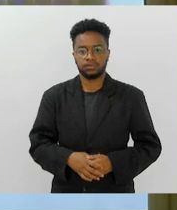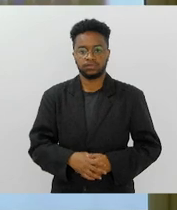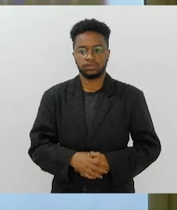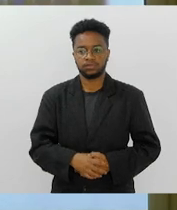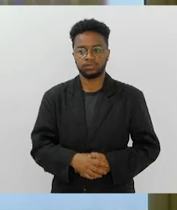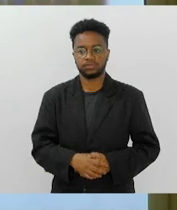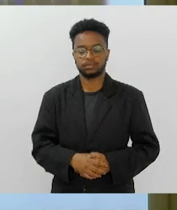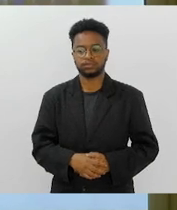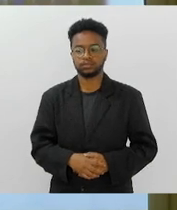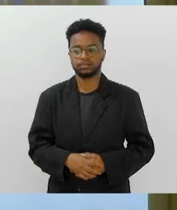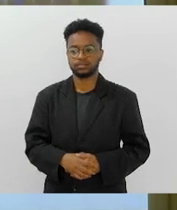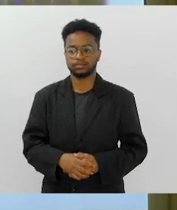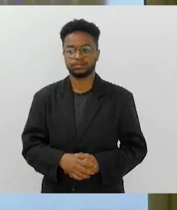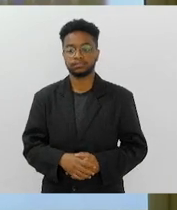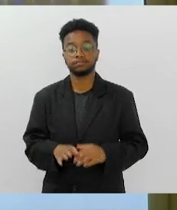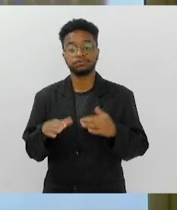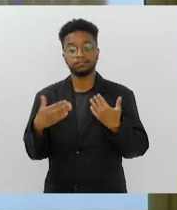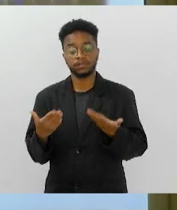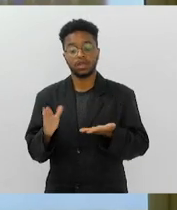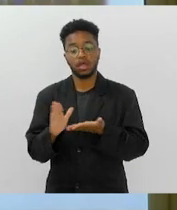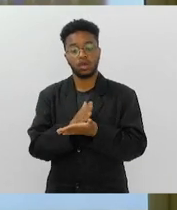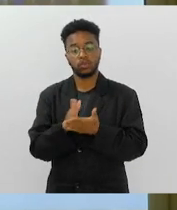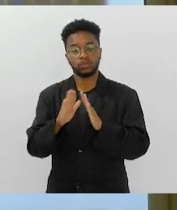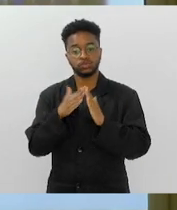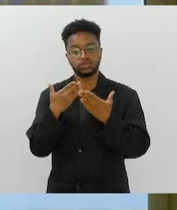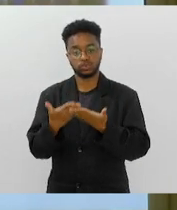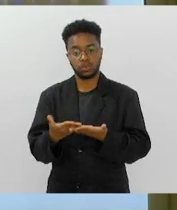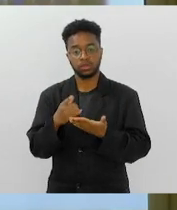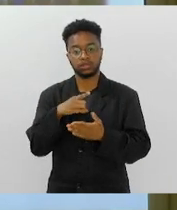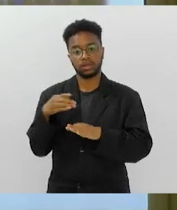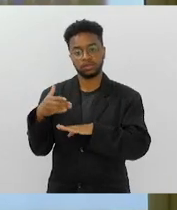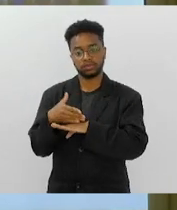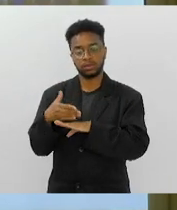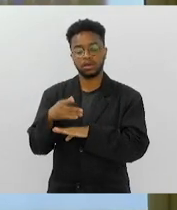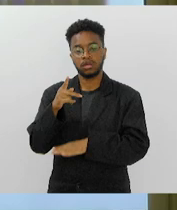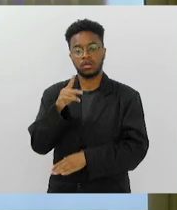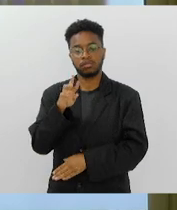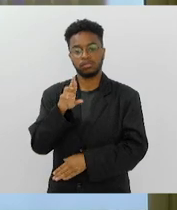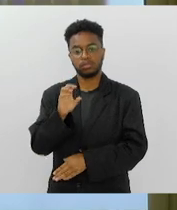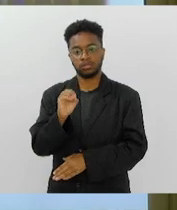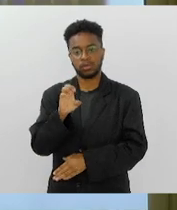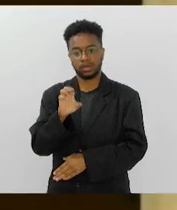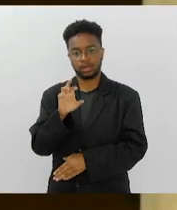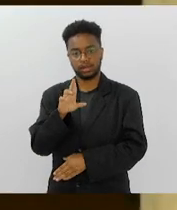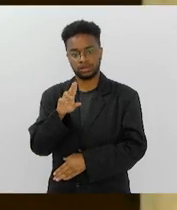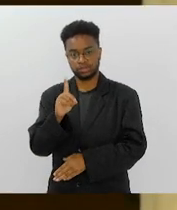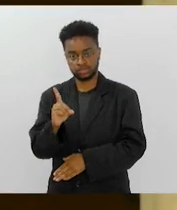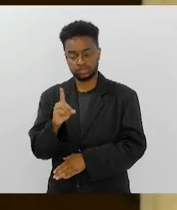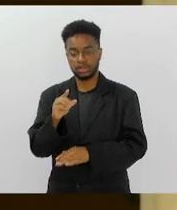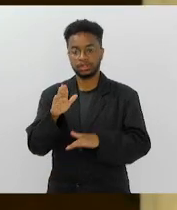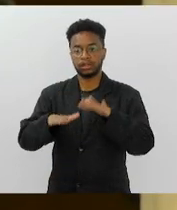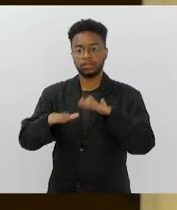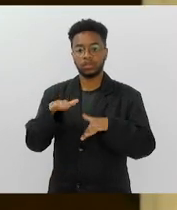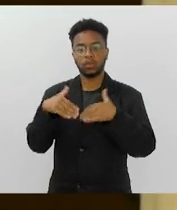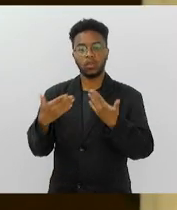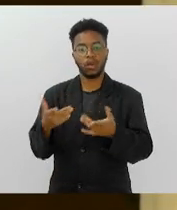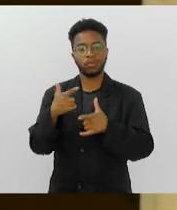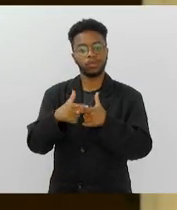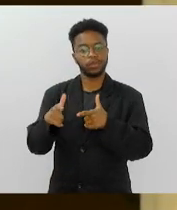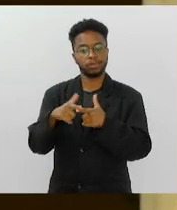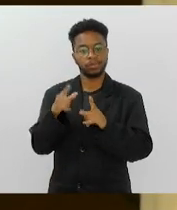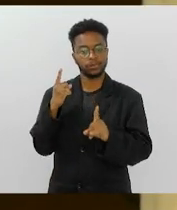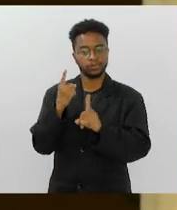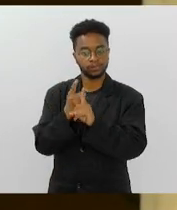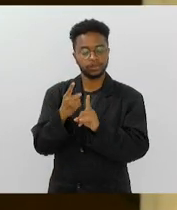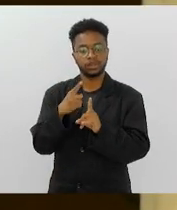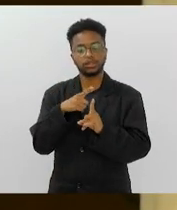Então, em algumas escolas que está acontecendo o PROERD, dependendo do problema que nós encontramos lá também, a gente leva esses